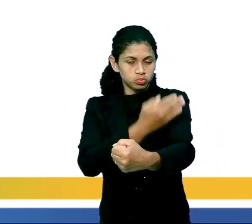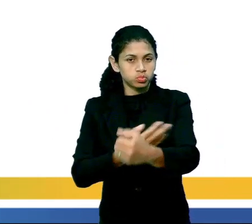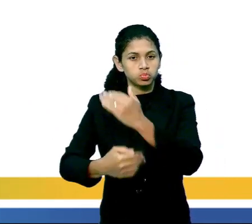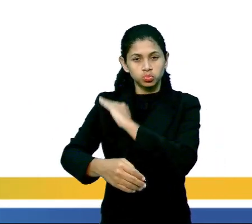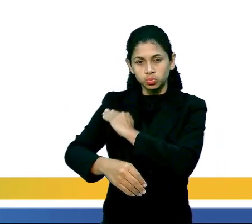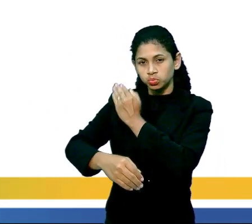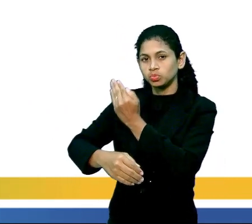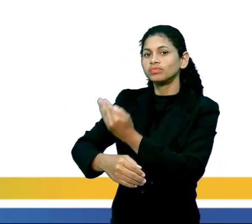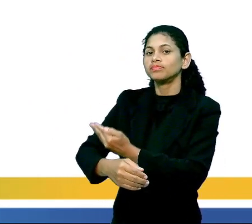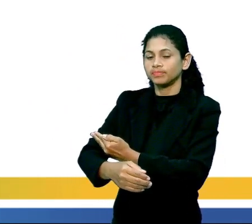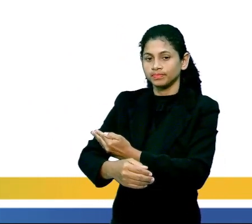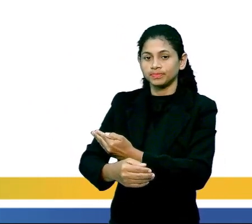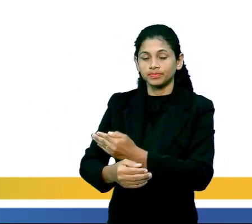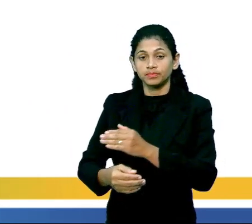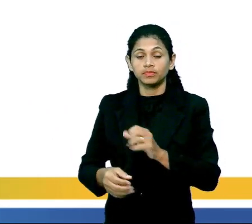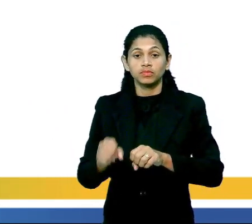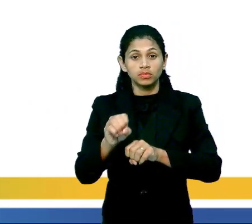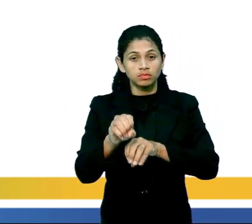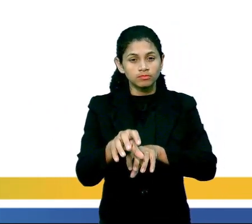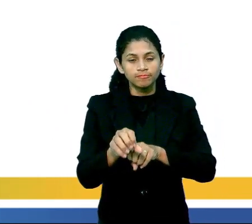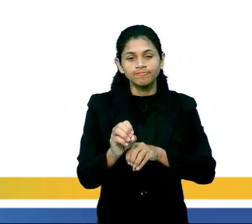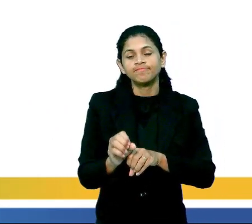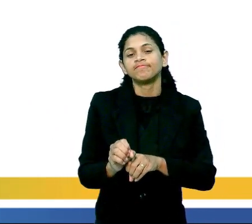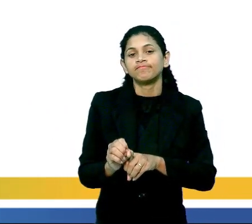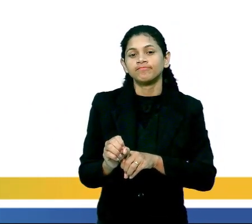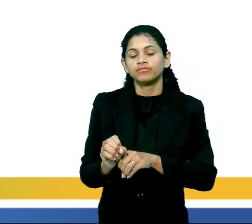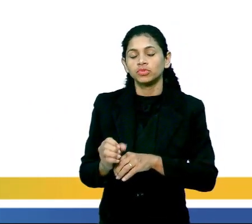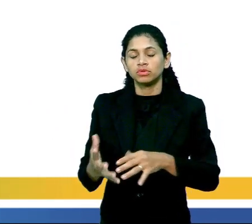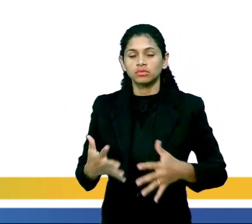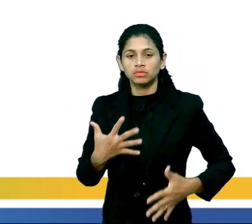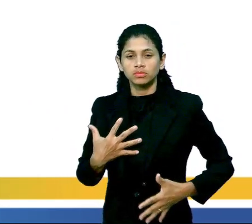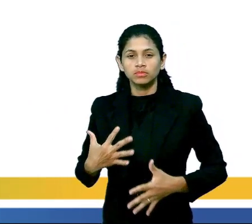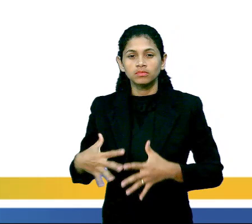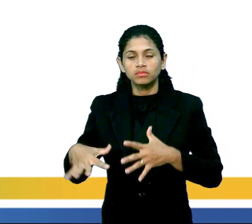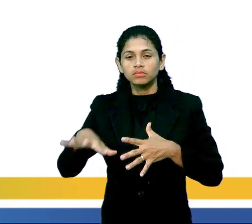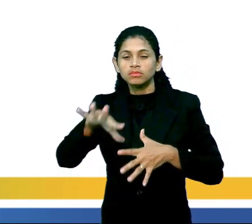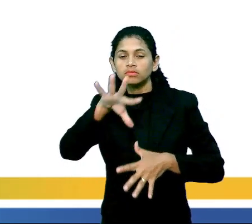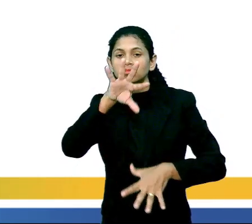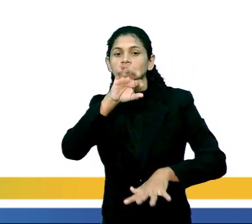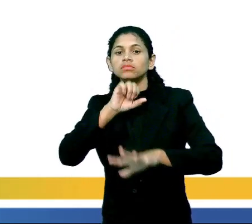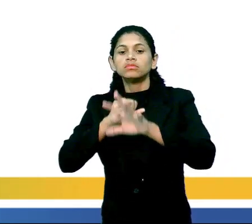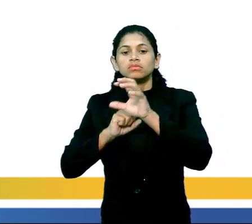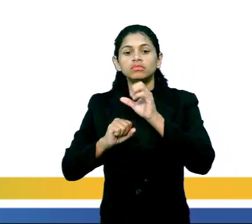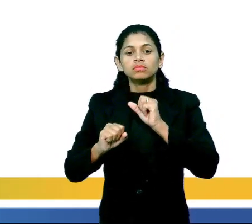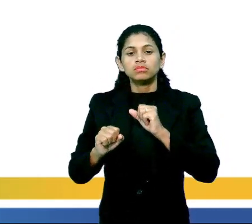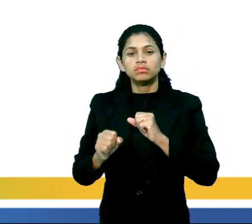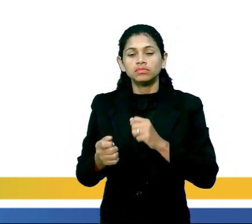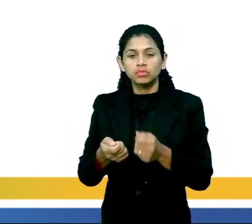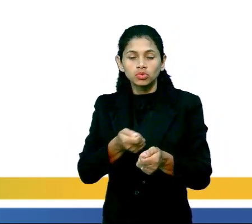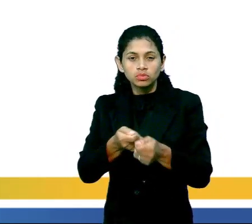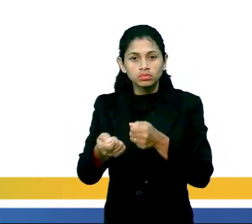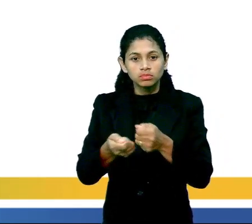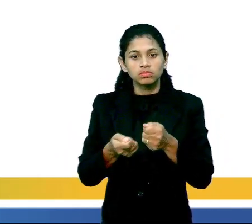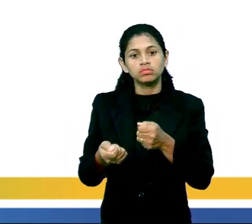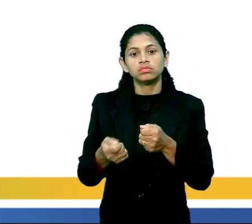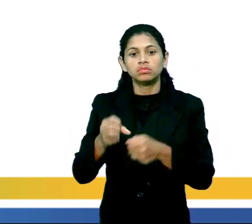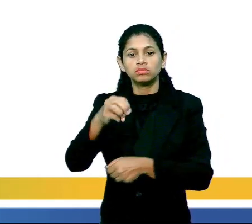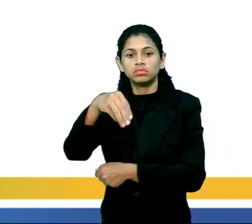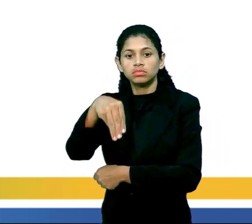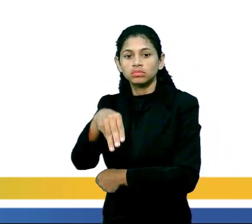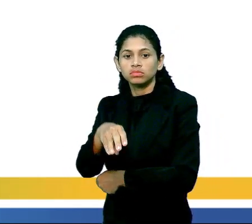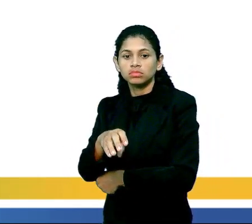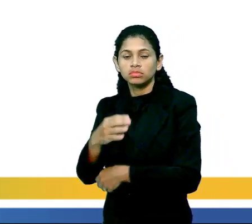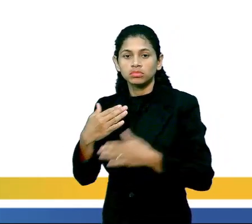lutas auxiliam na oxigenação do corpo, além de regular o metabolismo e melhorar o condicionamento físico.